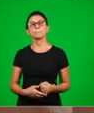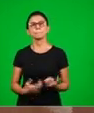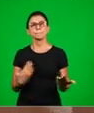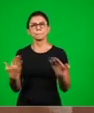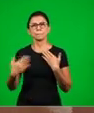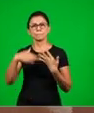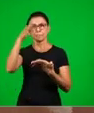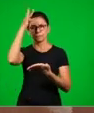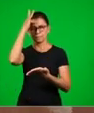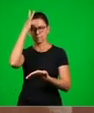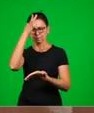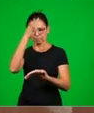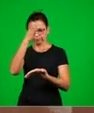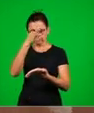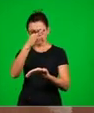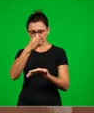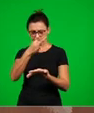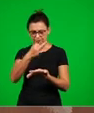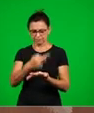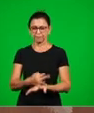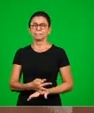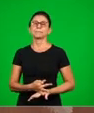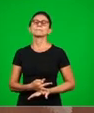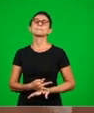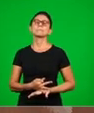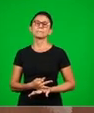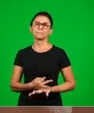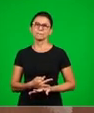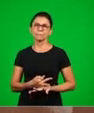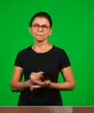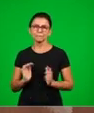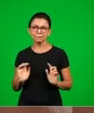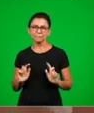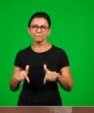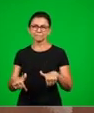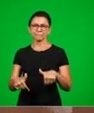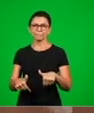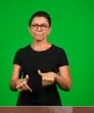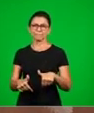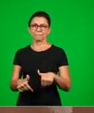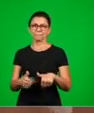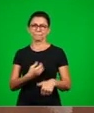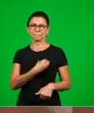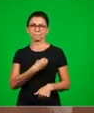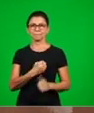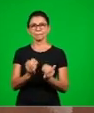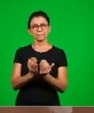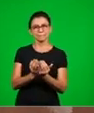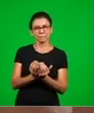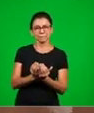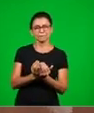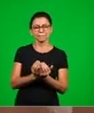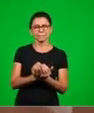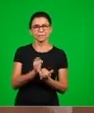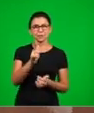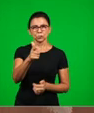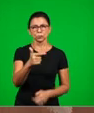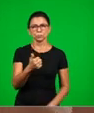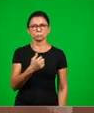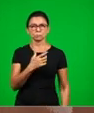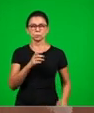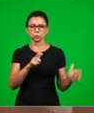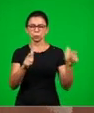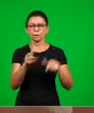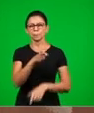fé, ela se movimenta na vida do crente, em todas as direções. Para onde você vai, a fé. Aqui,